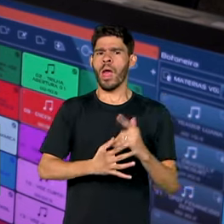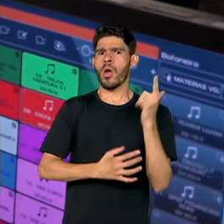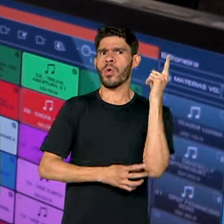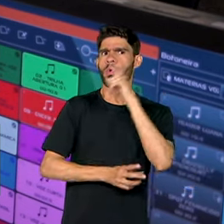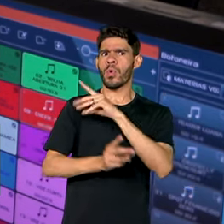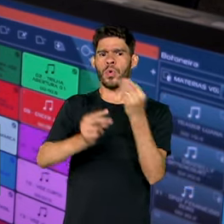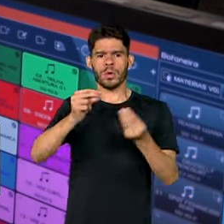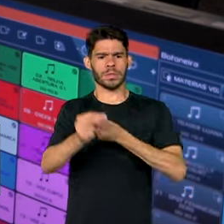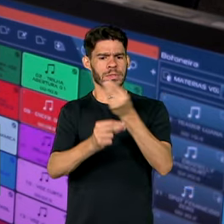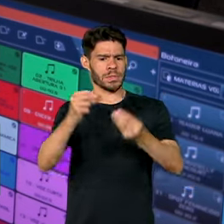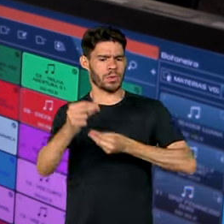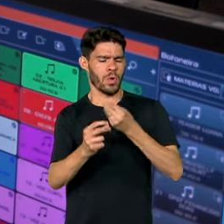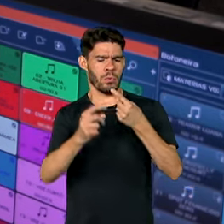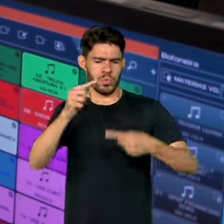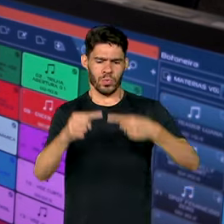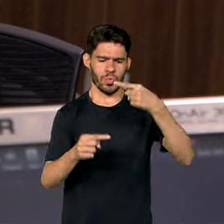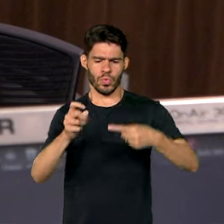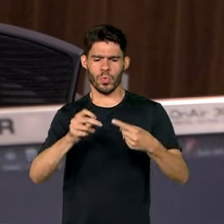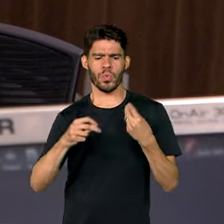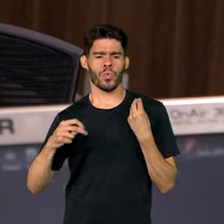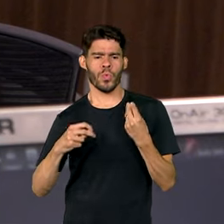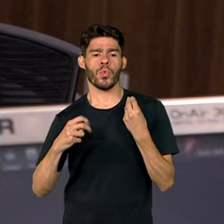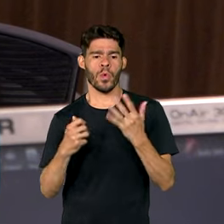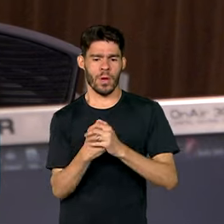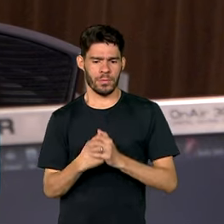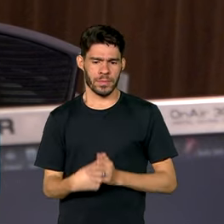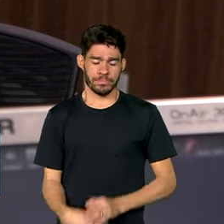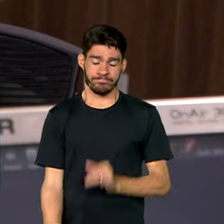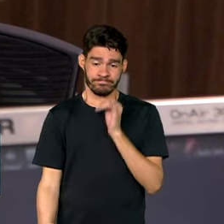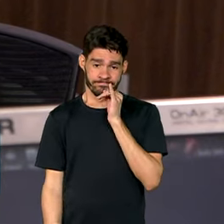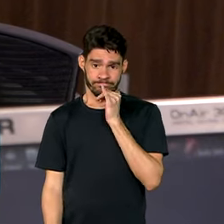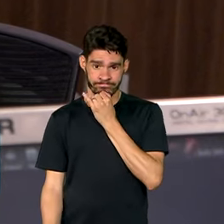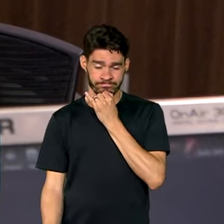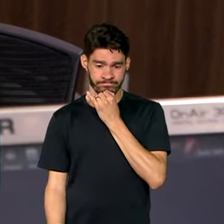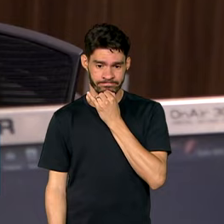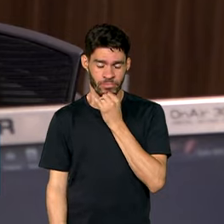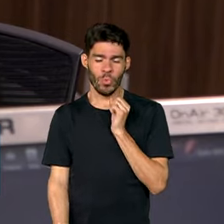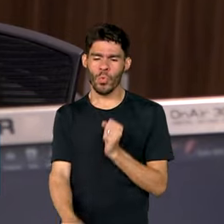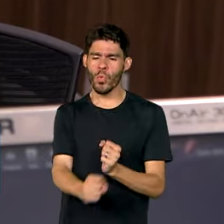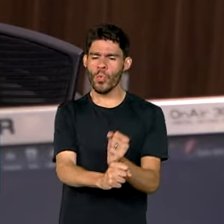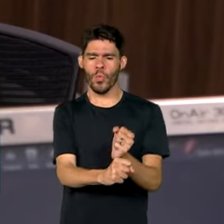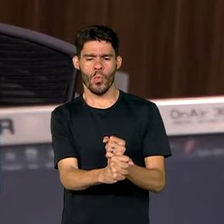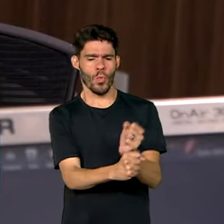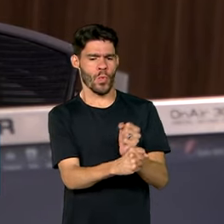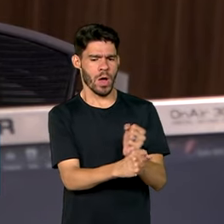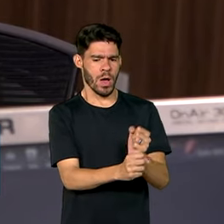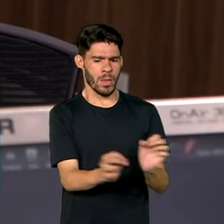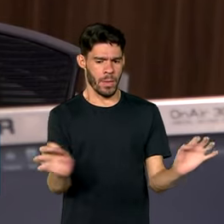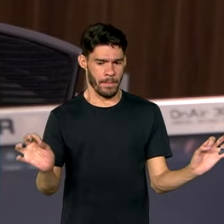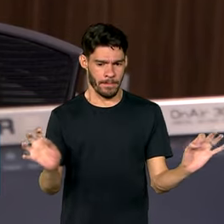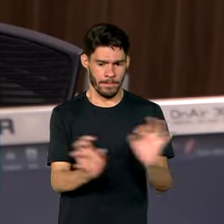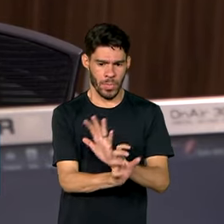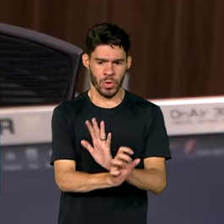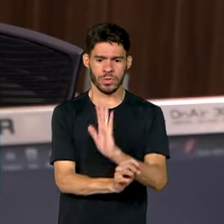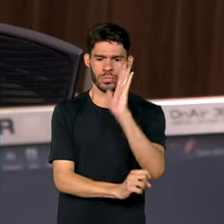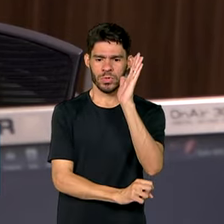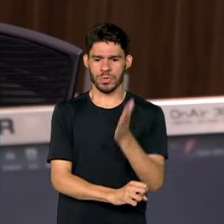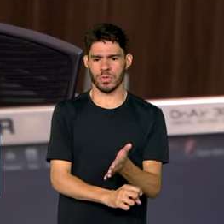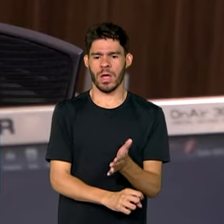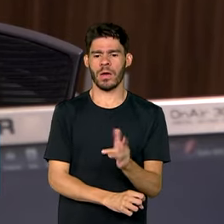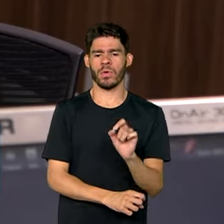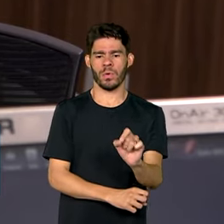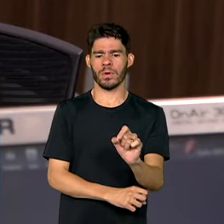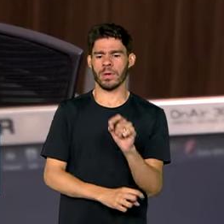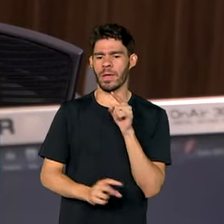como é que tá esse esse debate então assim infelizmente esse ano a gente já chegou muito próximo a essa